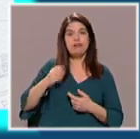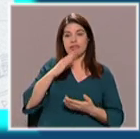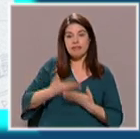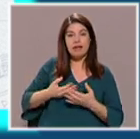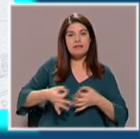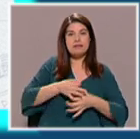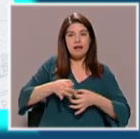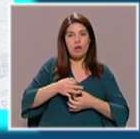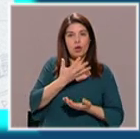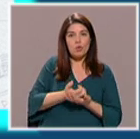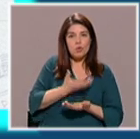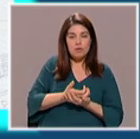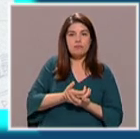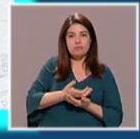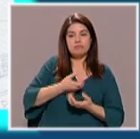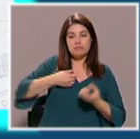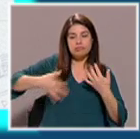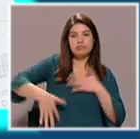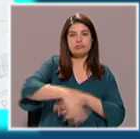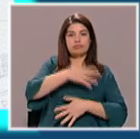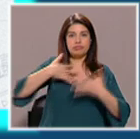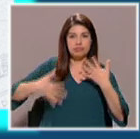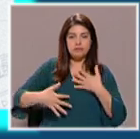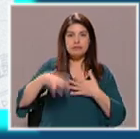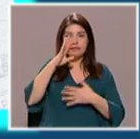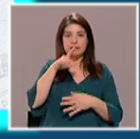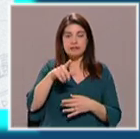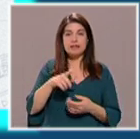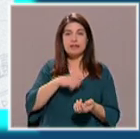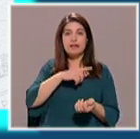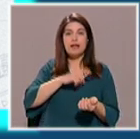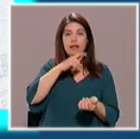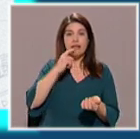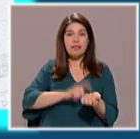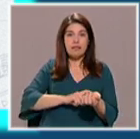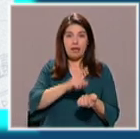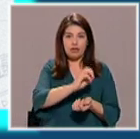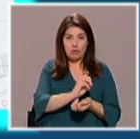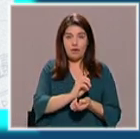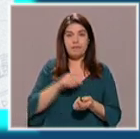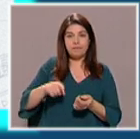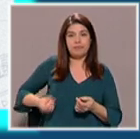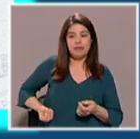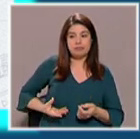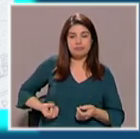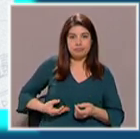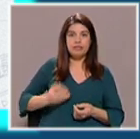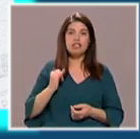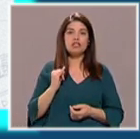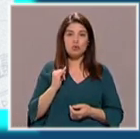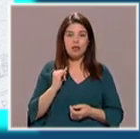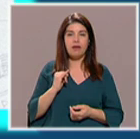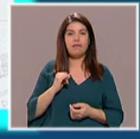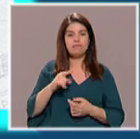abasteça o nosso corpo. Se não tiveres diabetes, o teu pâncreas detecta quando a glicose chega ao sangue e liberta a quantidade certa de insulina